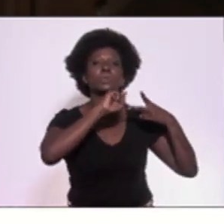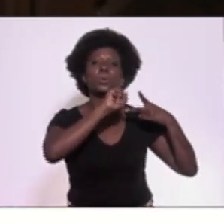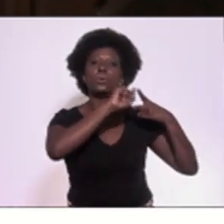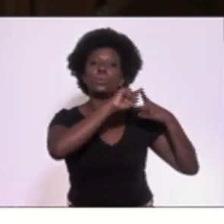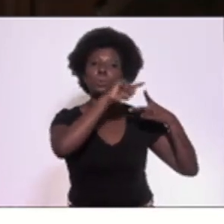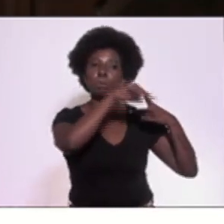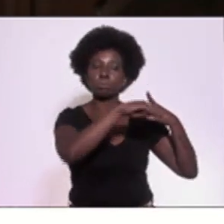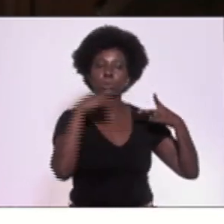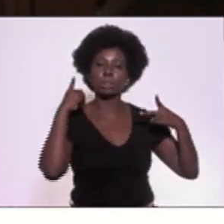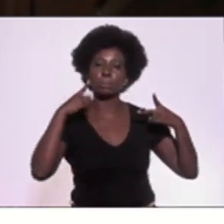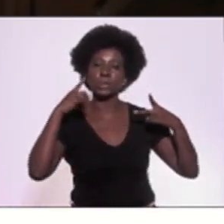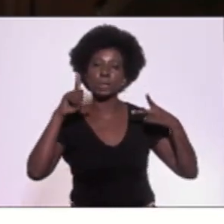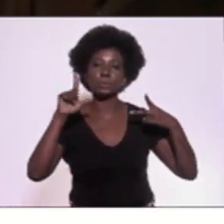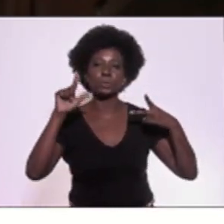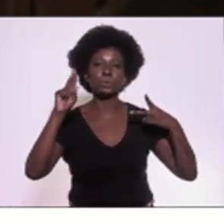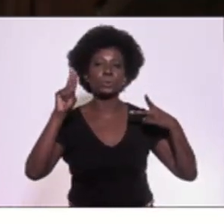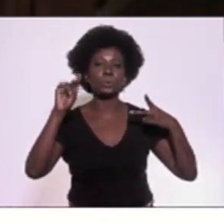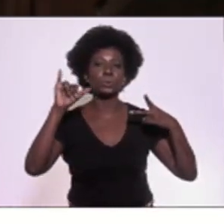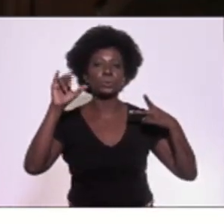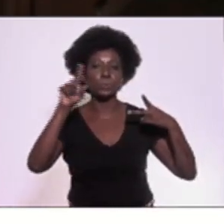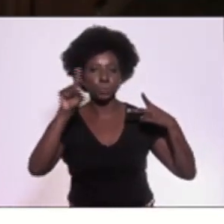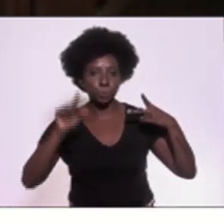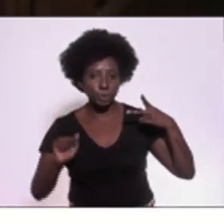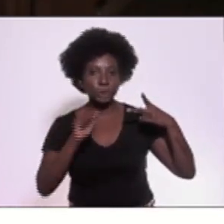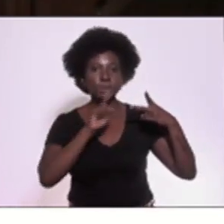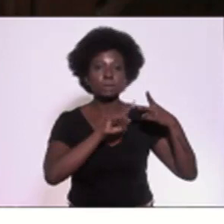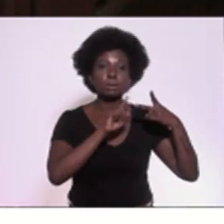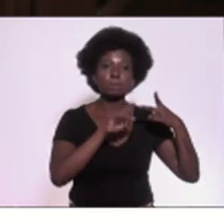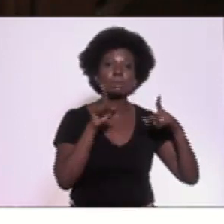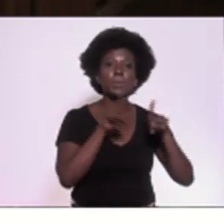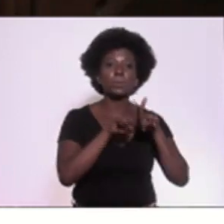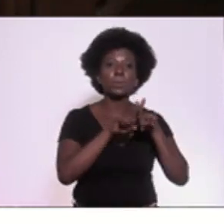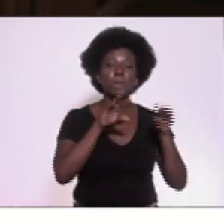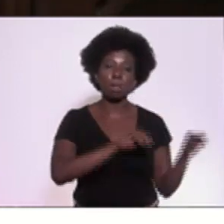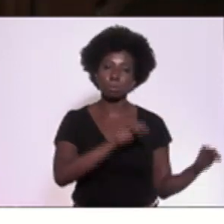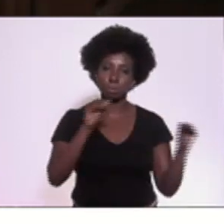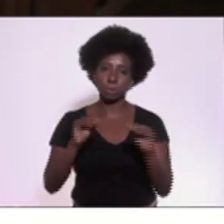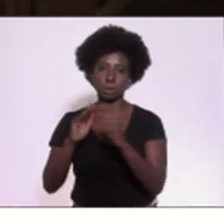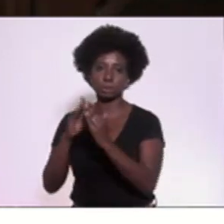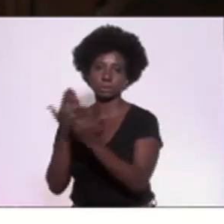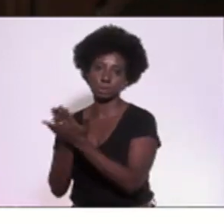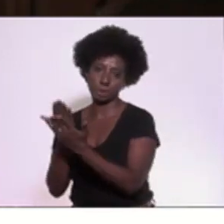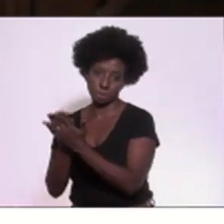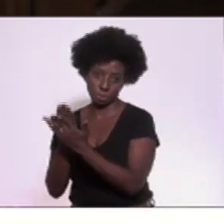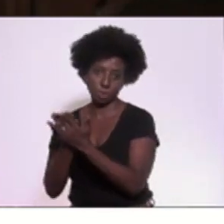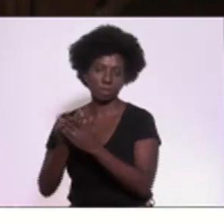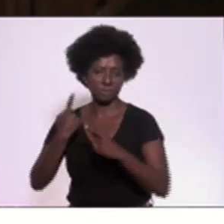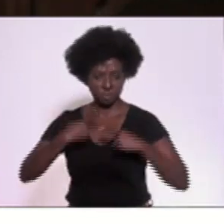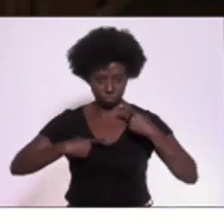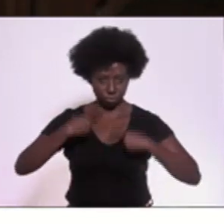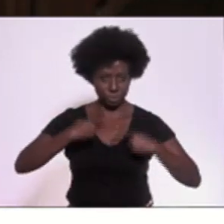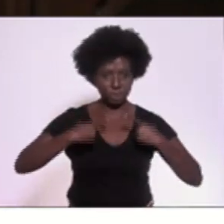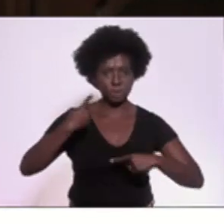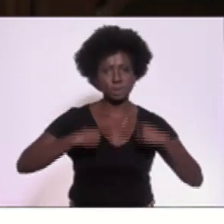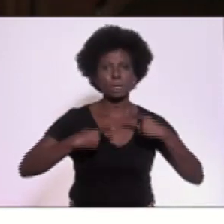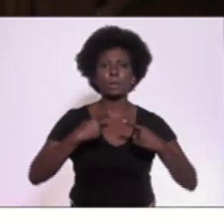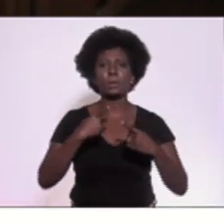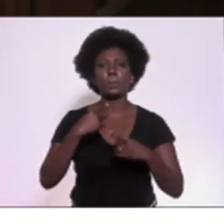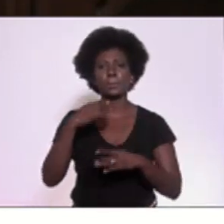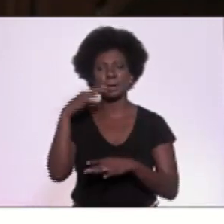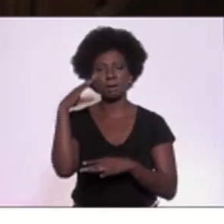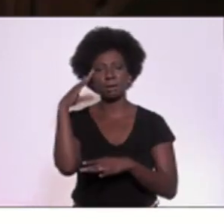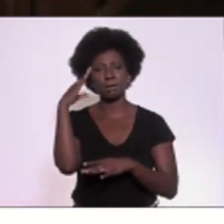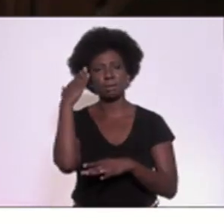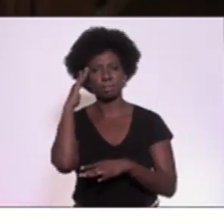outro que esse próprio já é estadual, portanto, não cabe desapropriação. Fica aqui a discussão para a gente entender melhor a iniciativa do Salema,